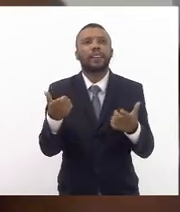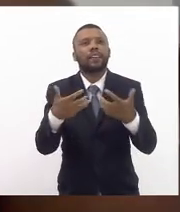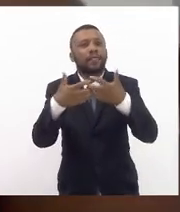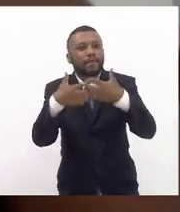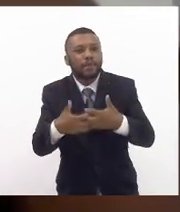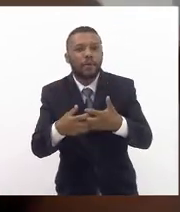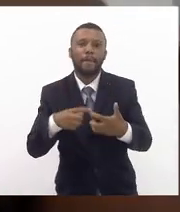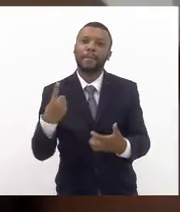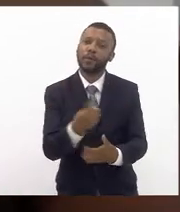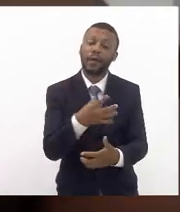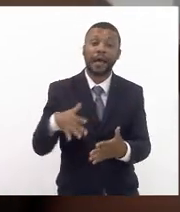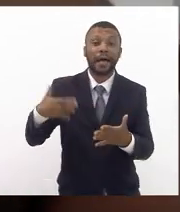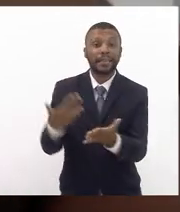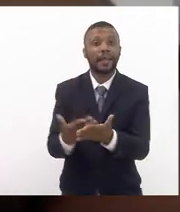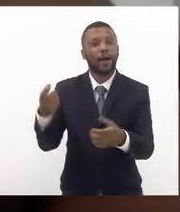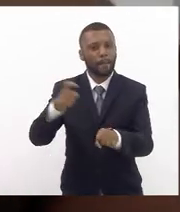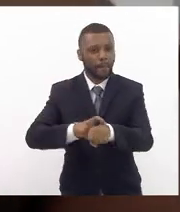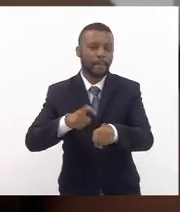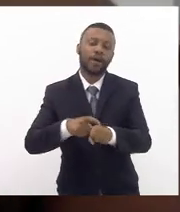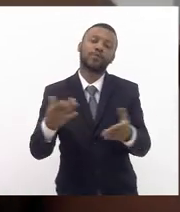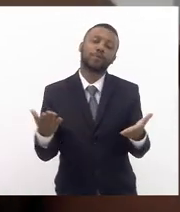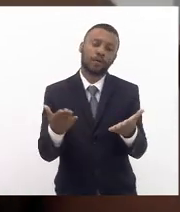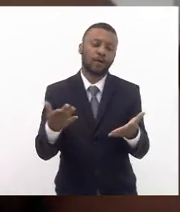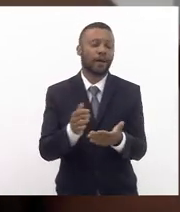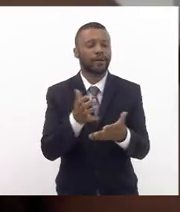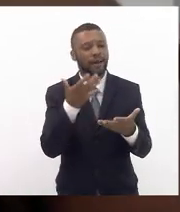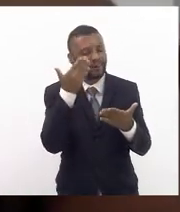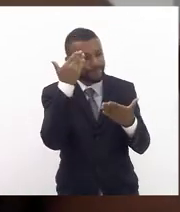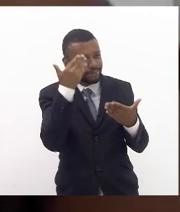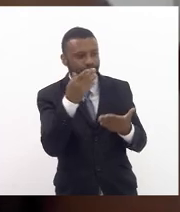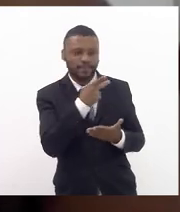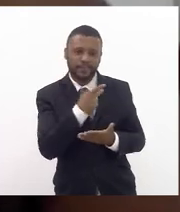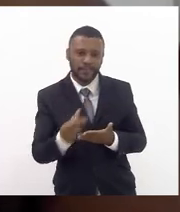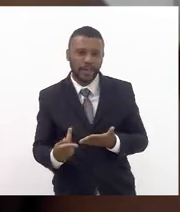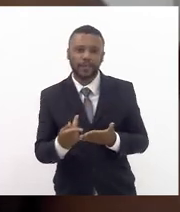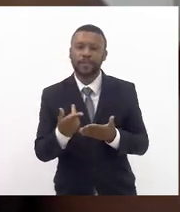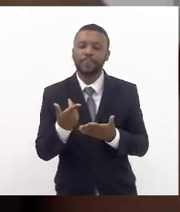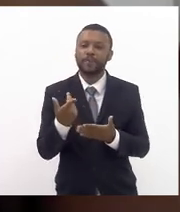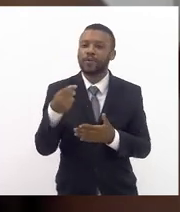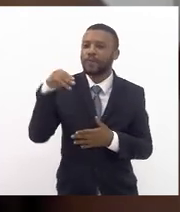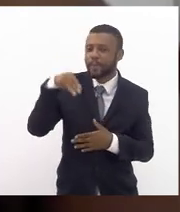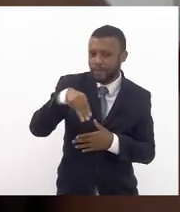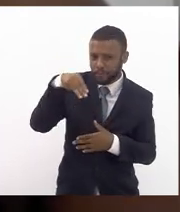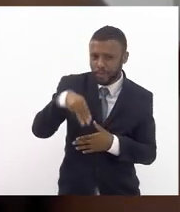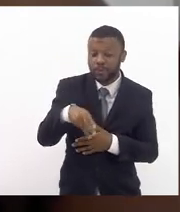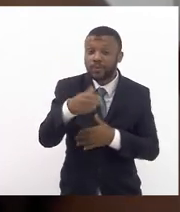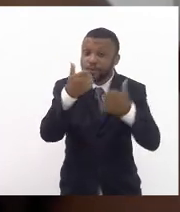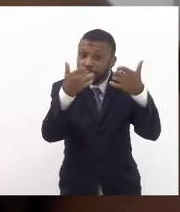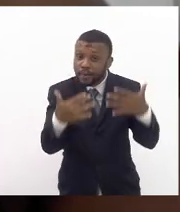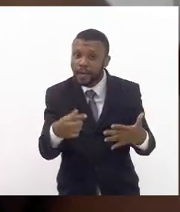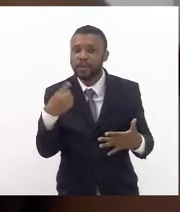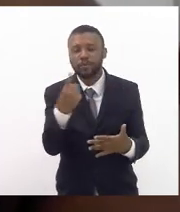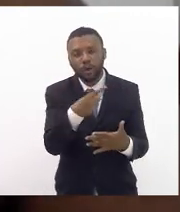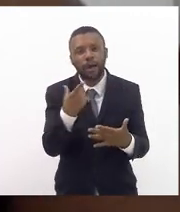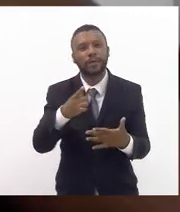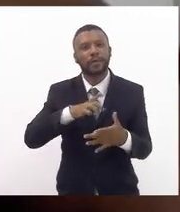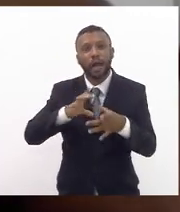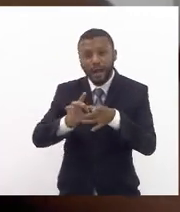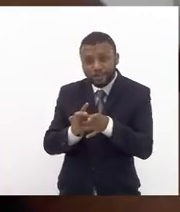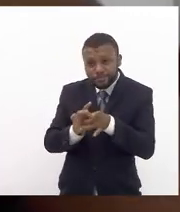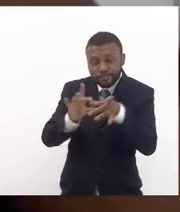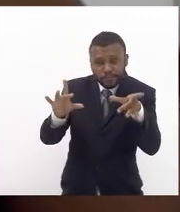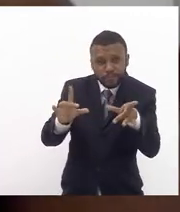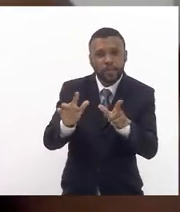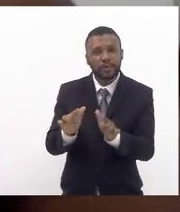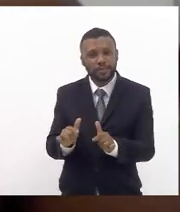até agora, historicamente. Então, agradeço, presidenta, aí pelos meus minutos e dizer que a gente se coloca, a gente tem